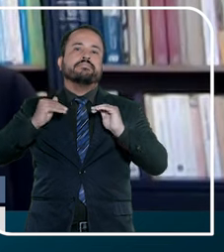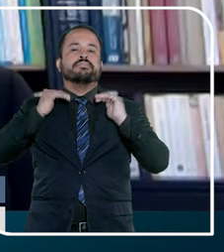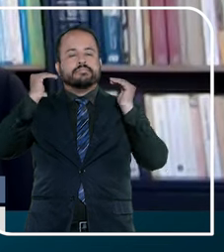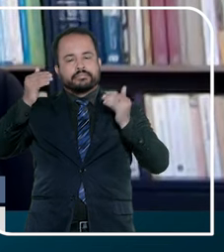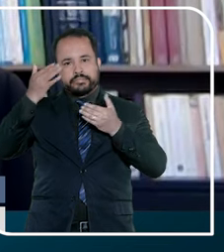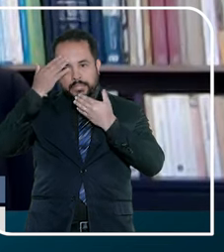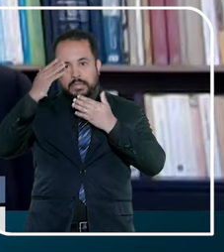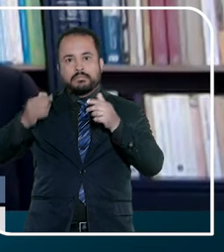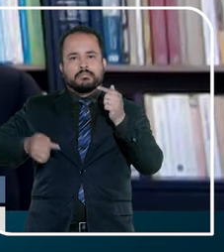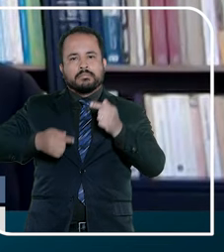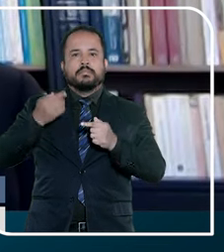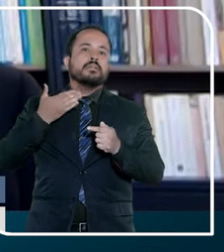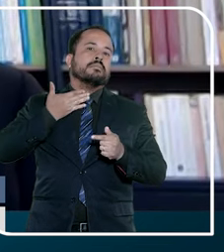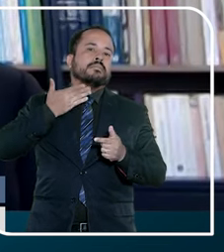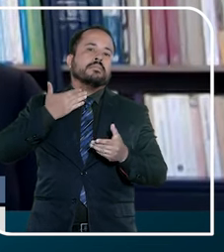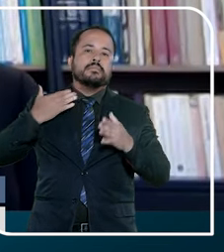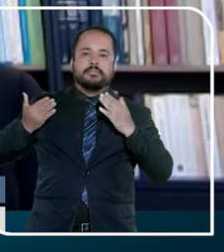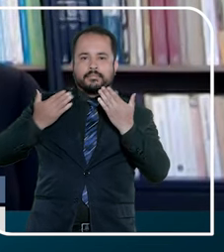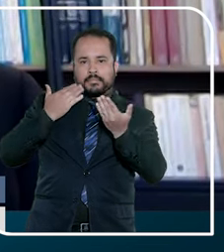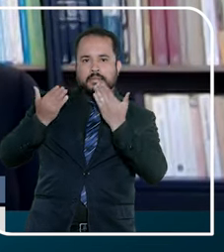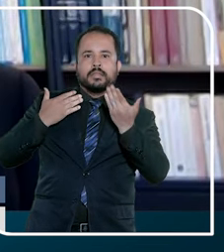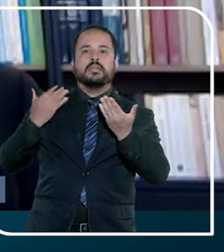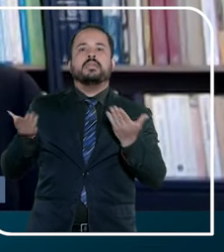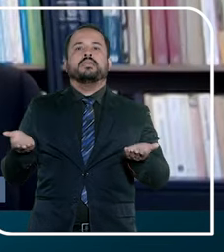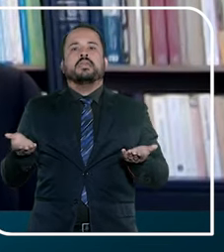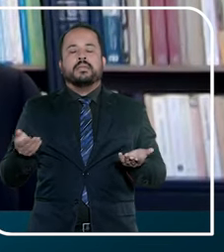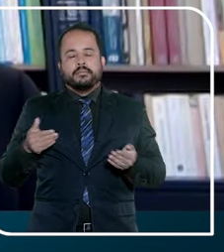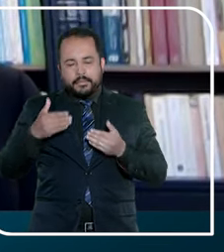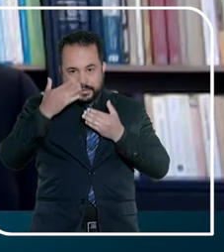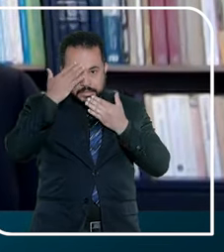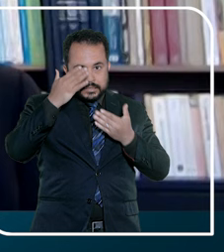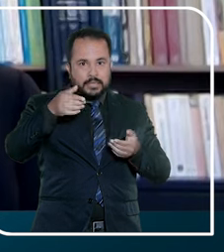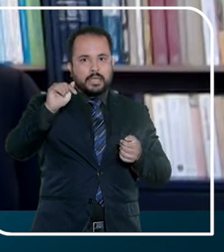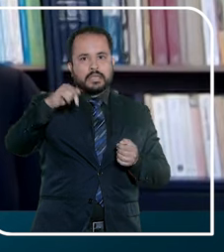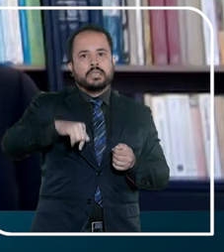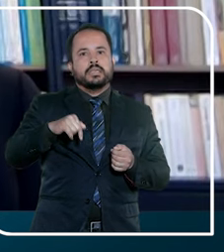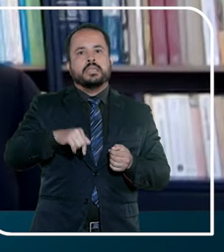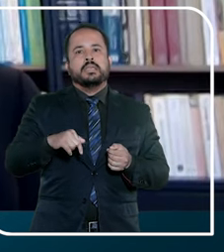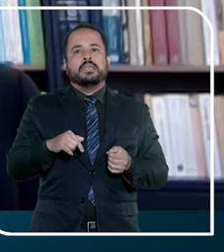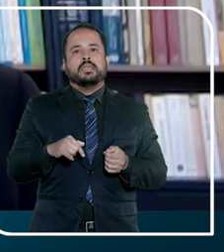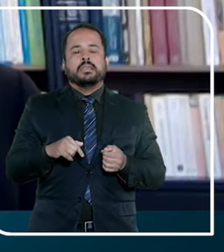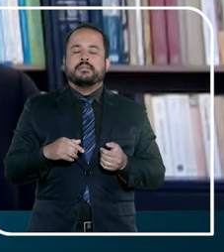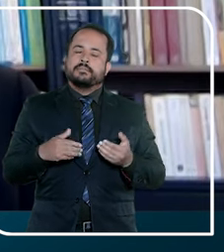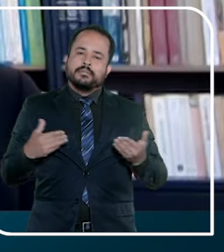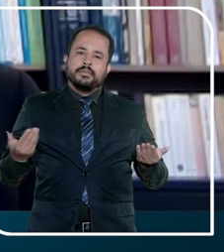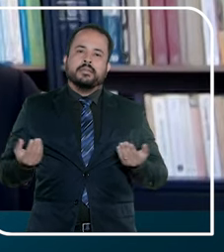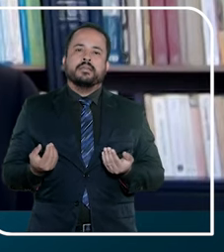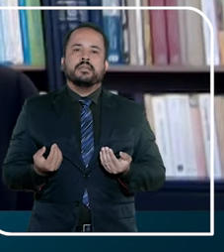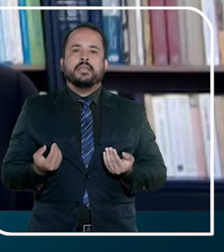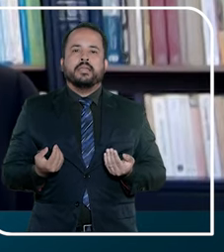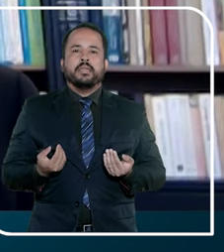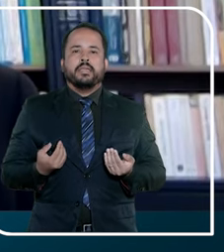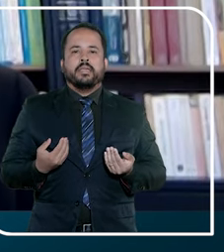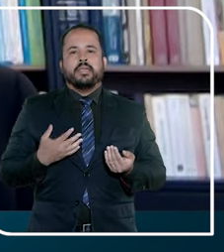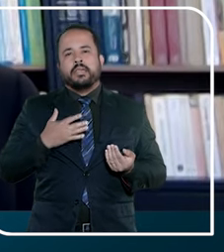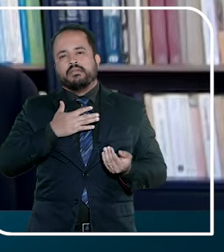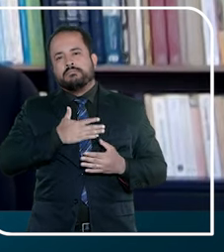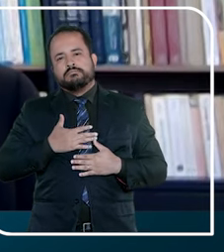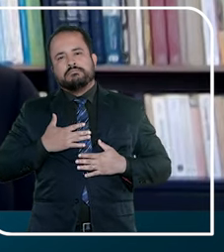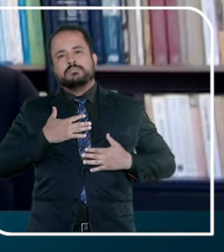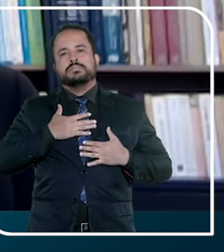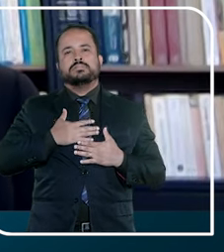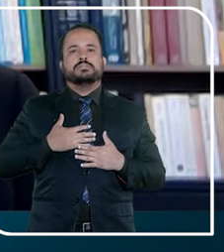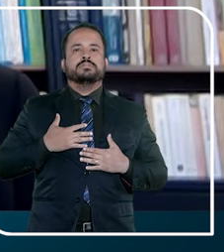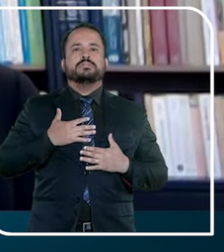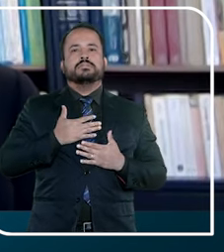pela oportunidade foi um prazer estar aqui foi como eu disse já uma honra e É uma honra sempre encontrar o